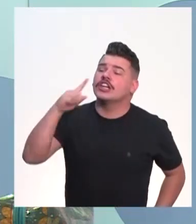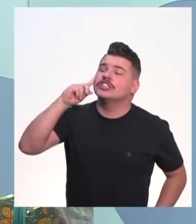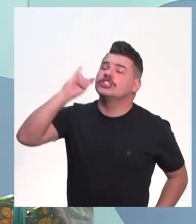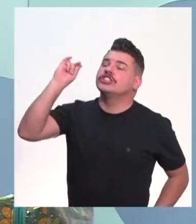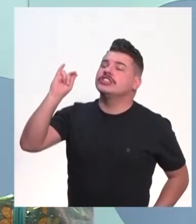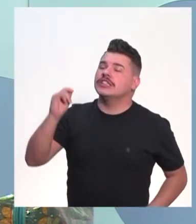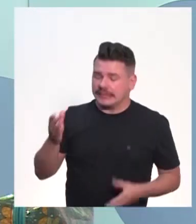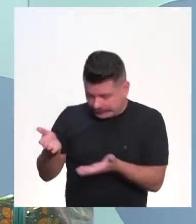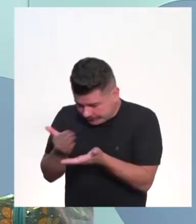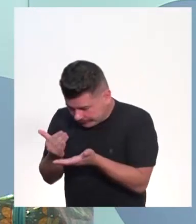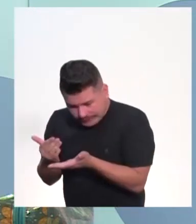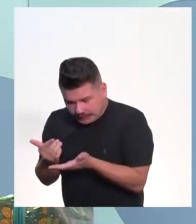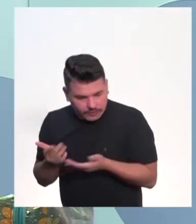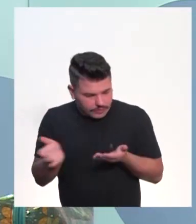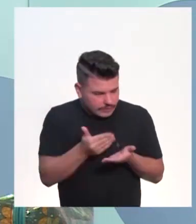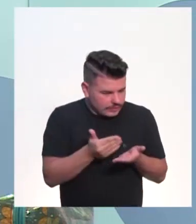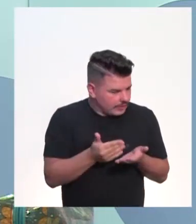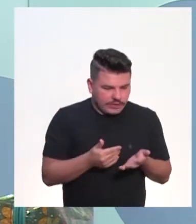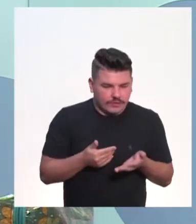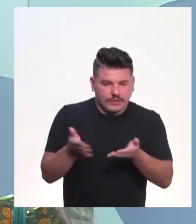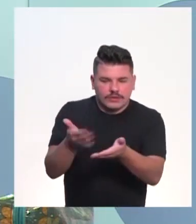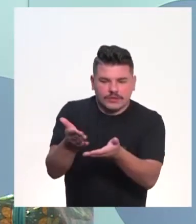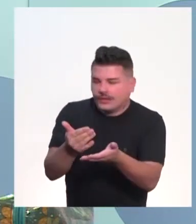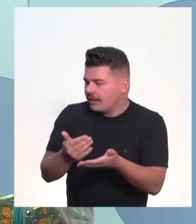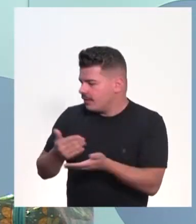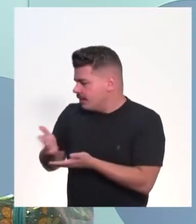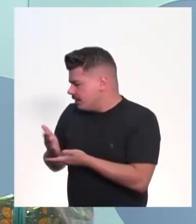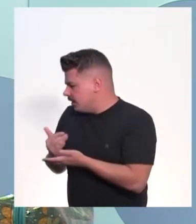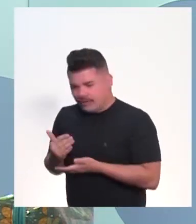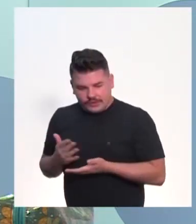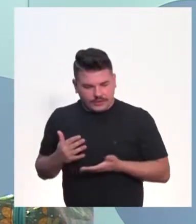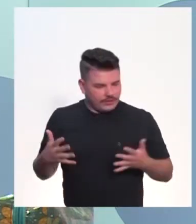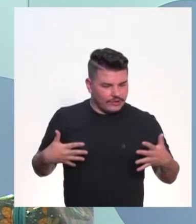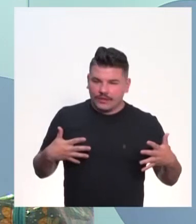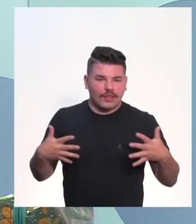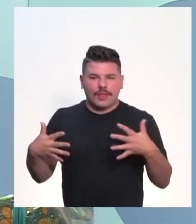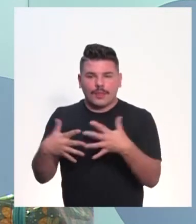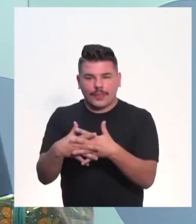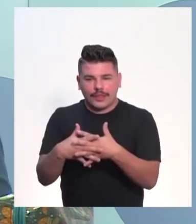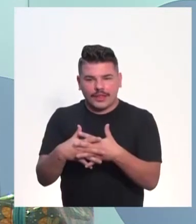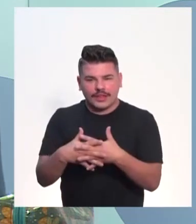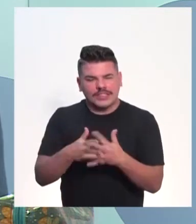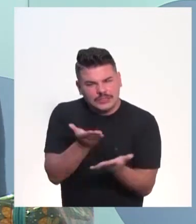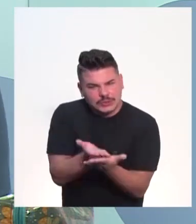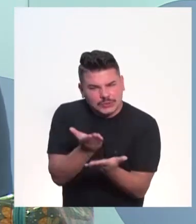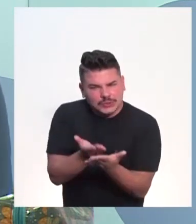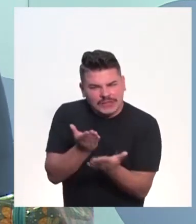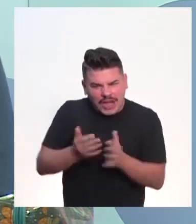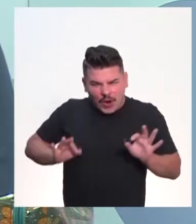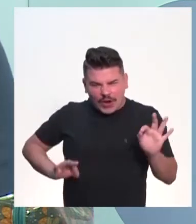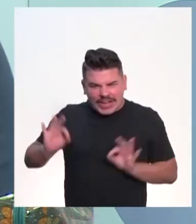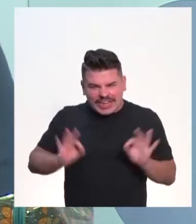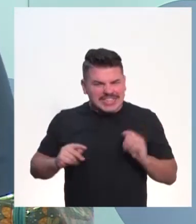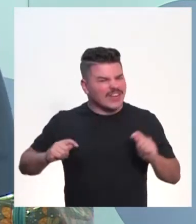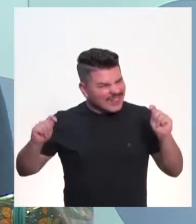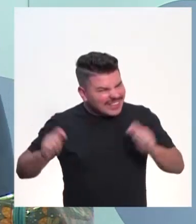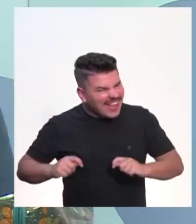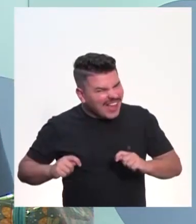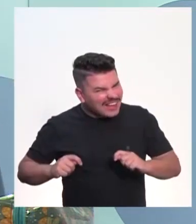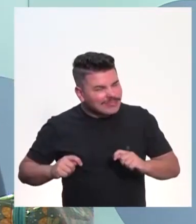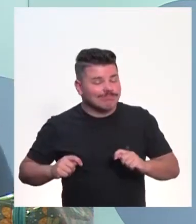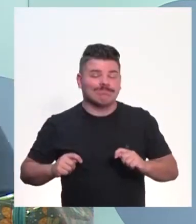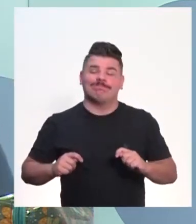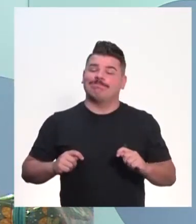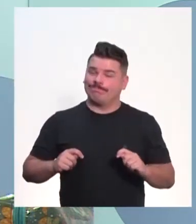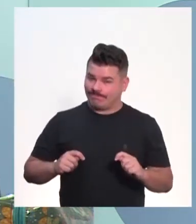de sociologia, e ele espera conseguir se dar bem nos estudos. Sem organização do material de estudo, sem